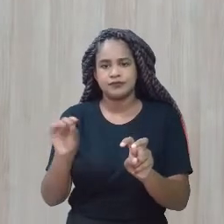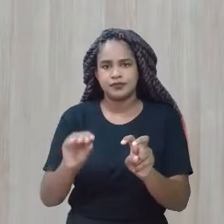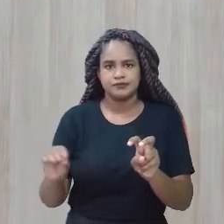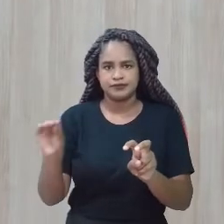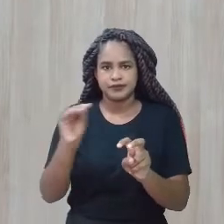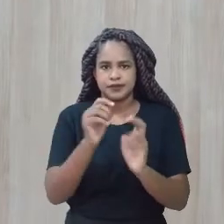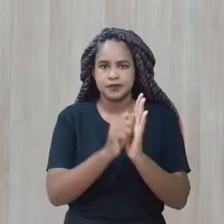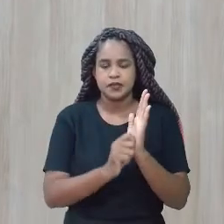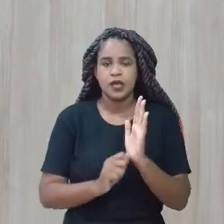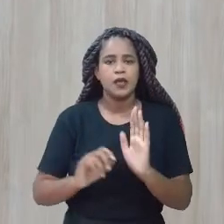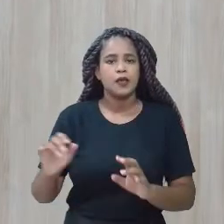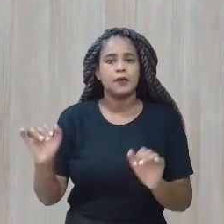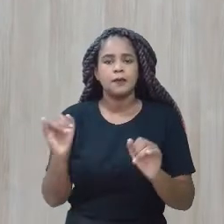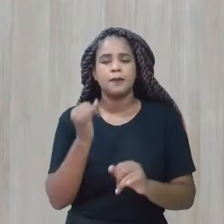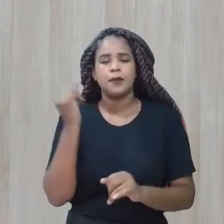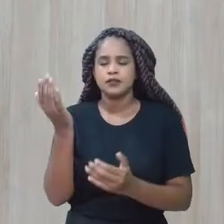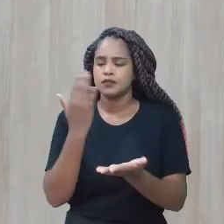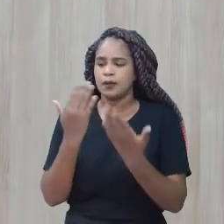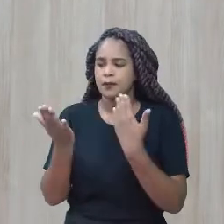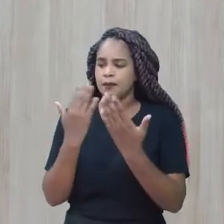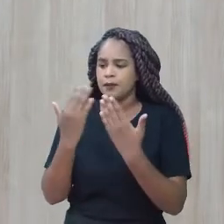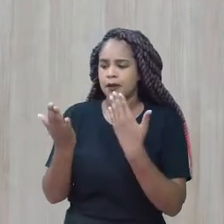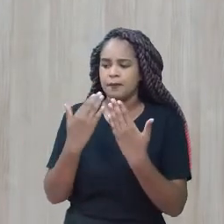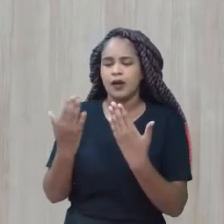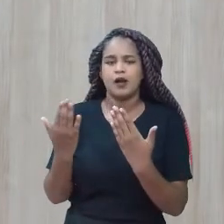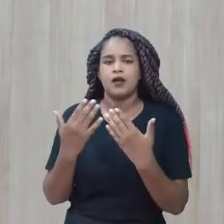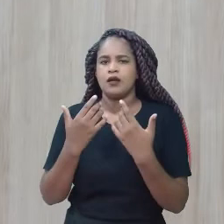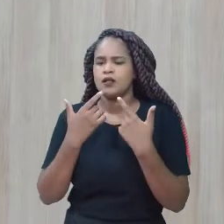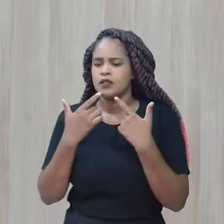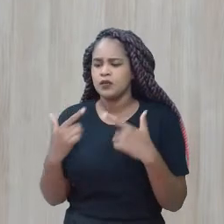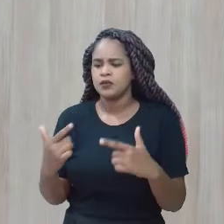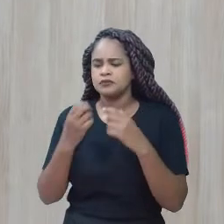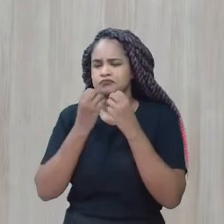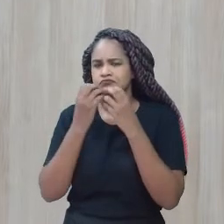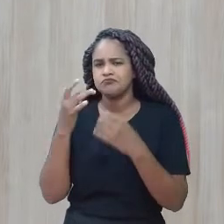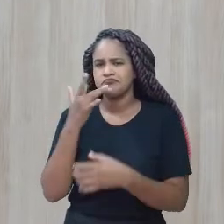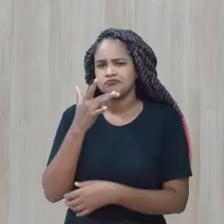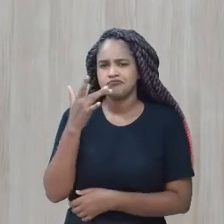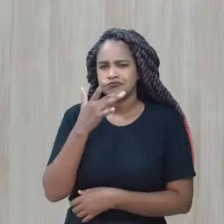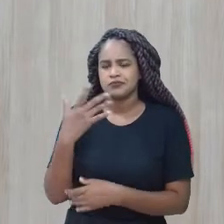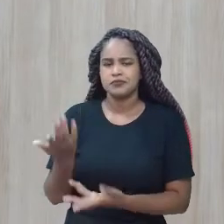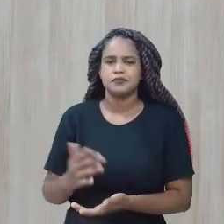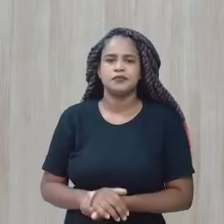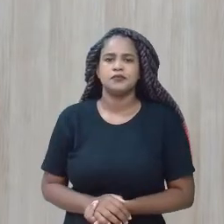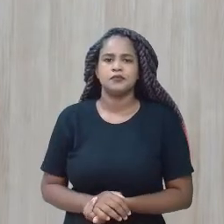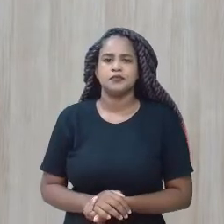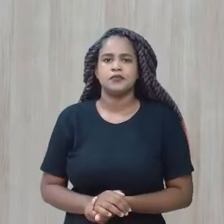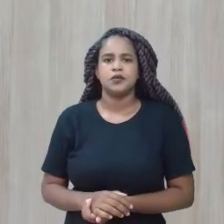do dialogar, de ter uma linguagem tranquila, uma linguagem onde nós